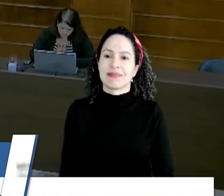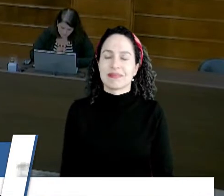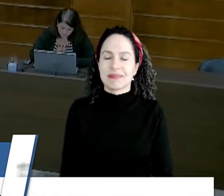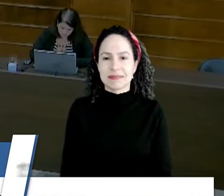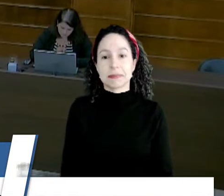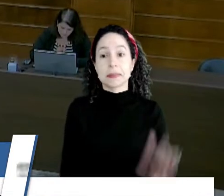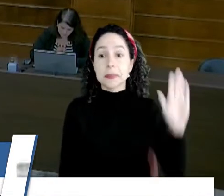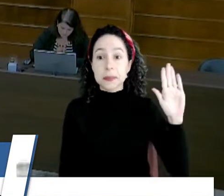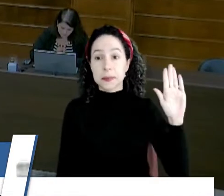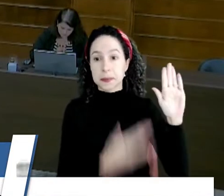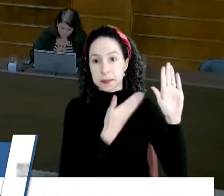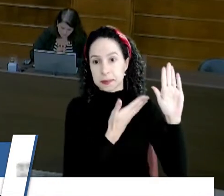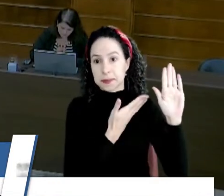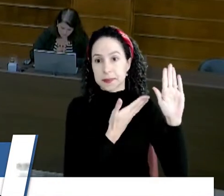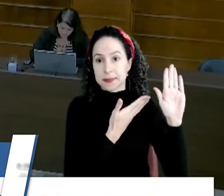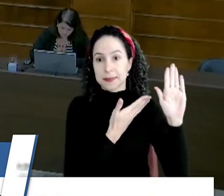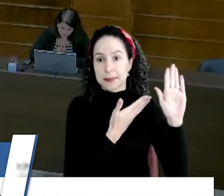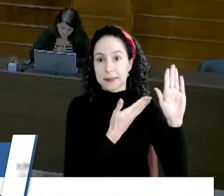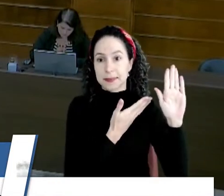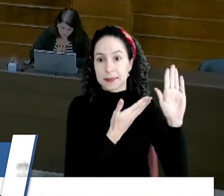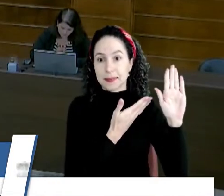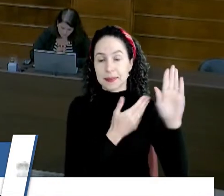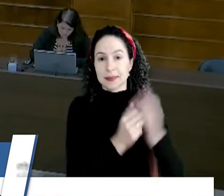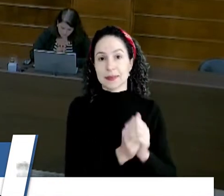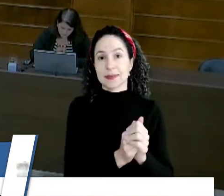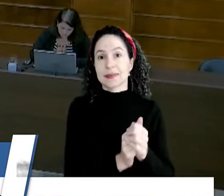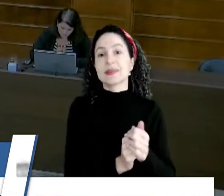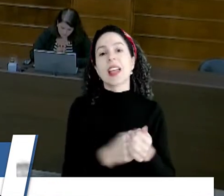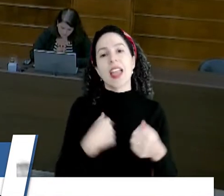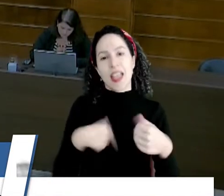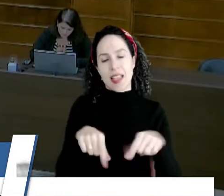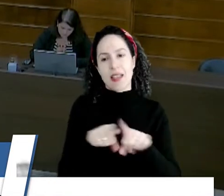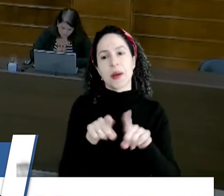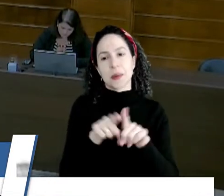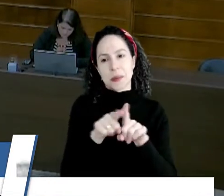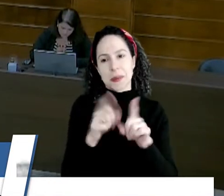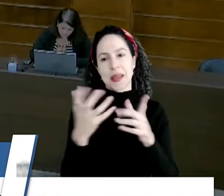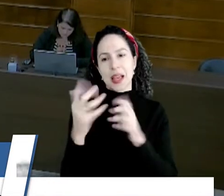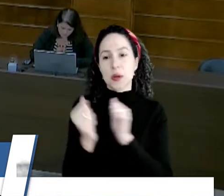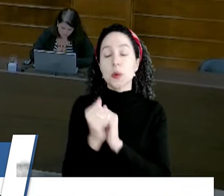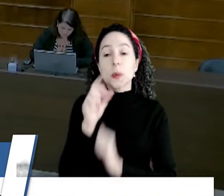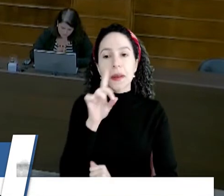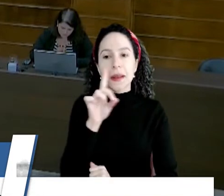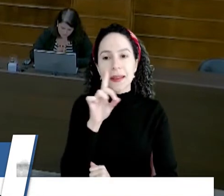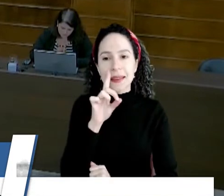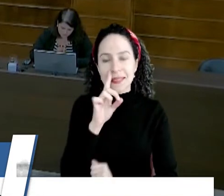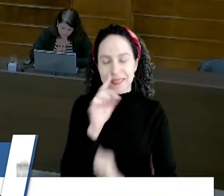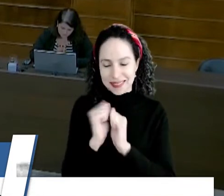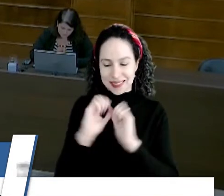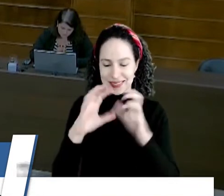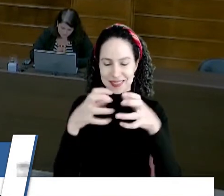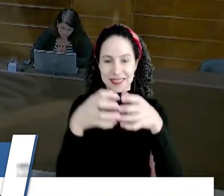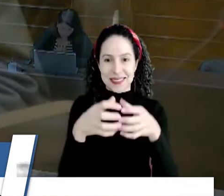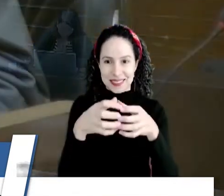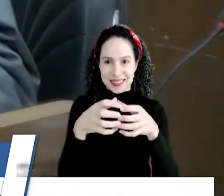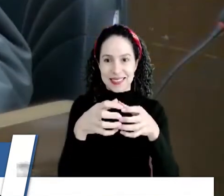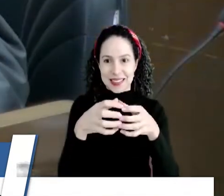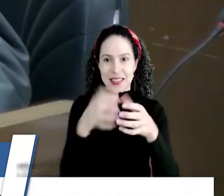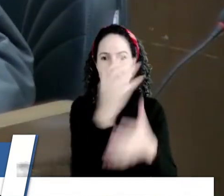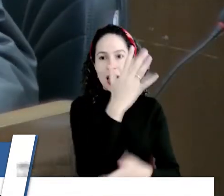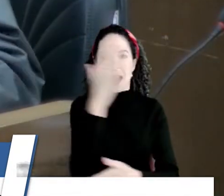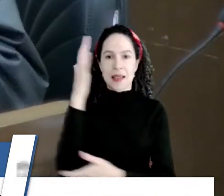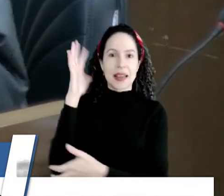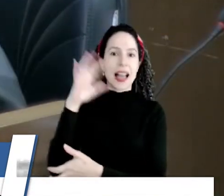Eu também, juntamente com o Daniel, a gente que faz parte da Comissão de Meio Ambiente e Animais, também parabenizo,